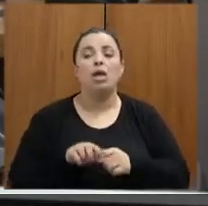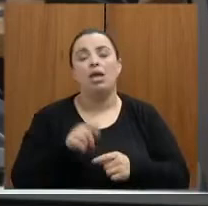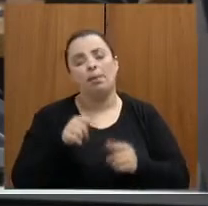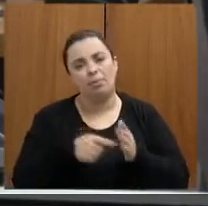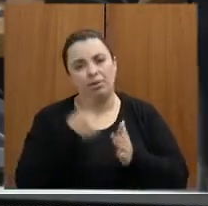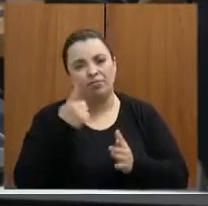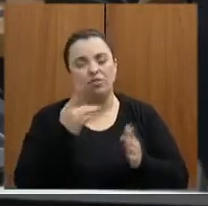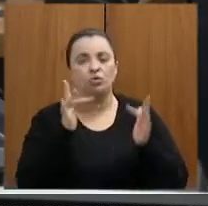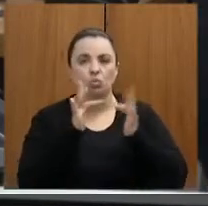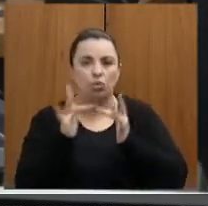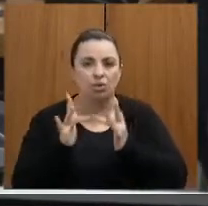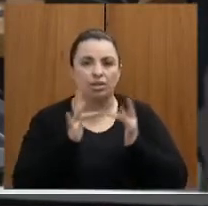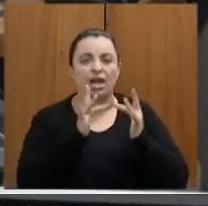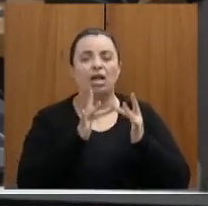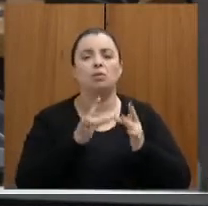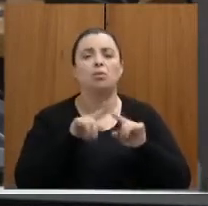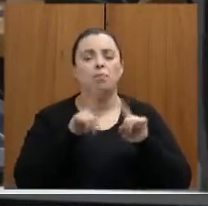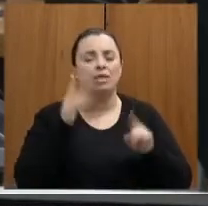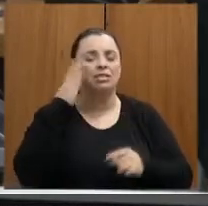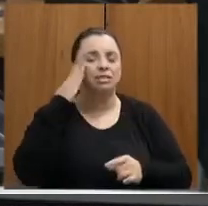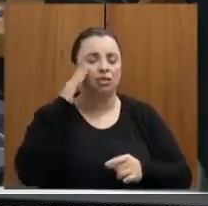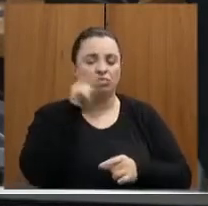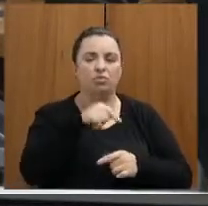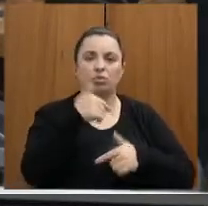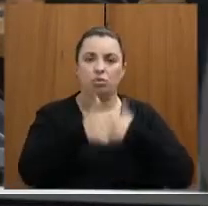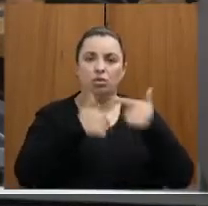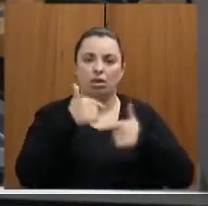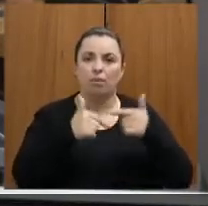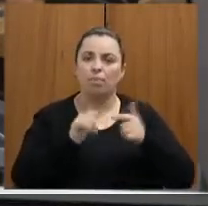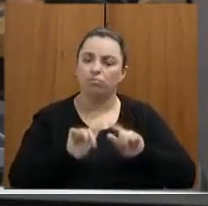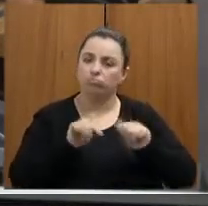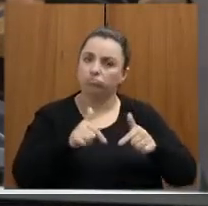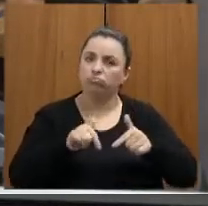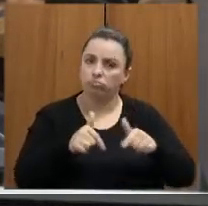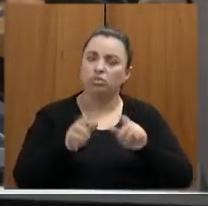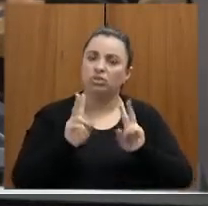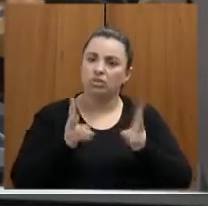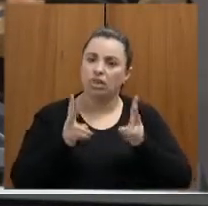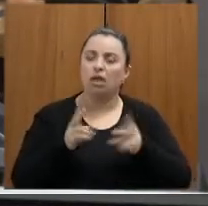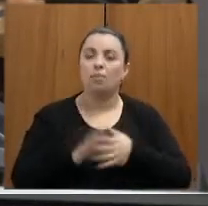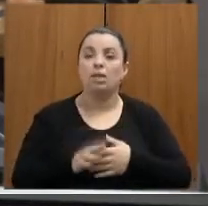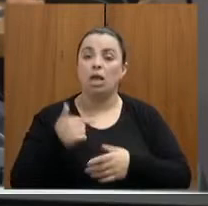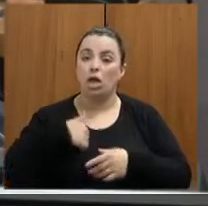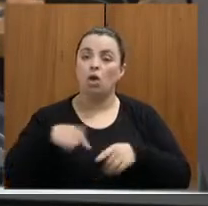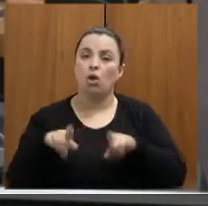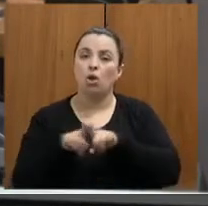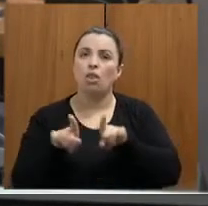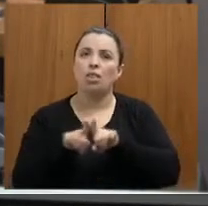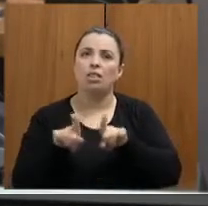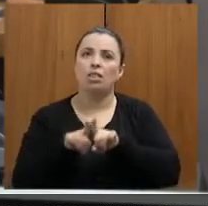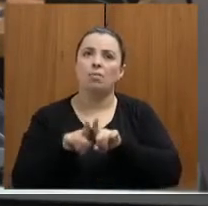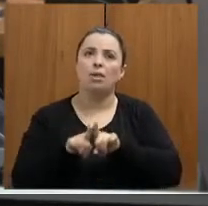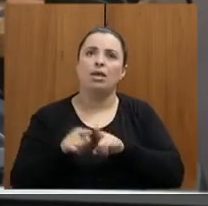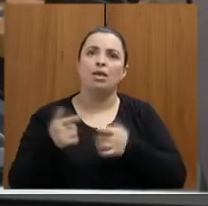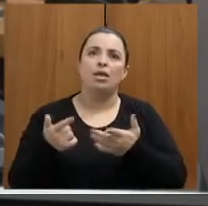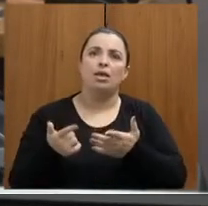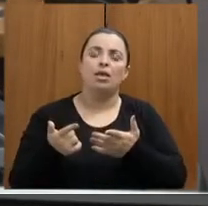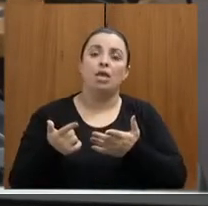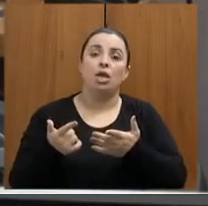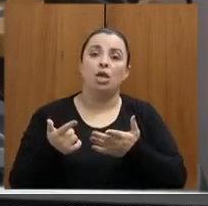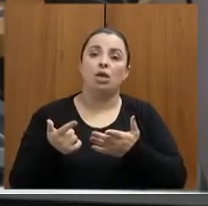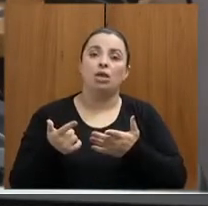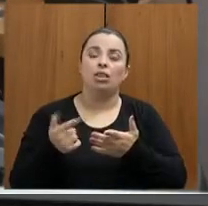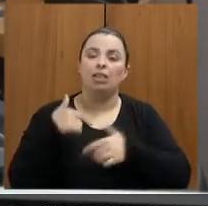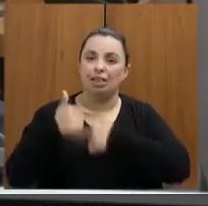Inclusive a questão da regulamentação do queijo a gente trabalhou bem atuando também mas contra a regulamentação que a